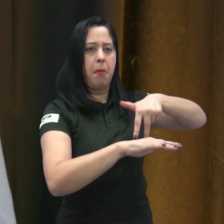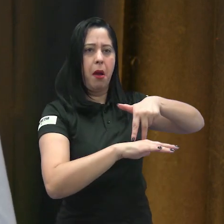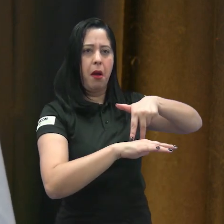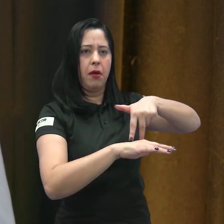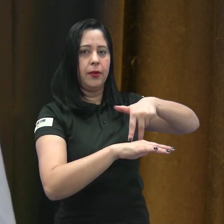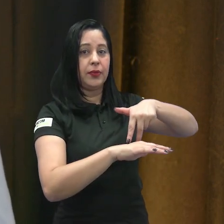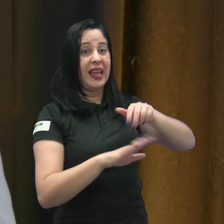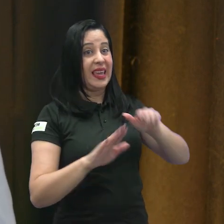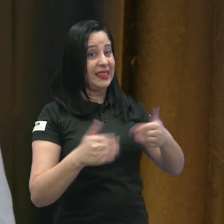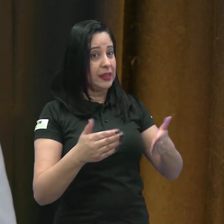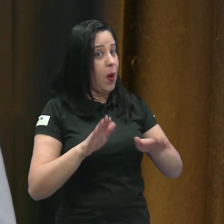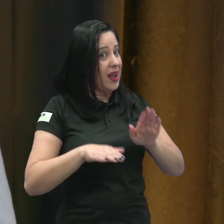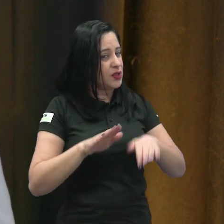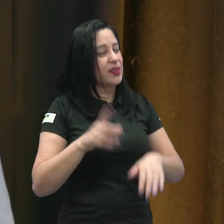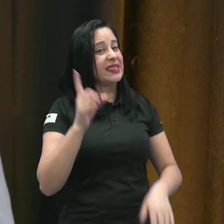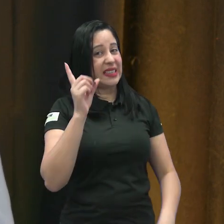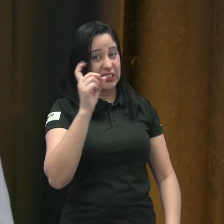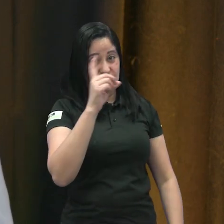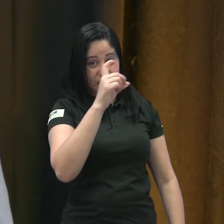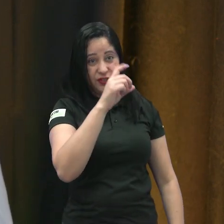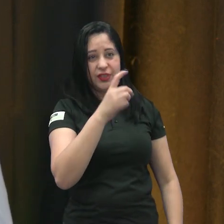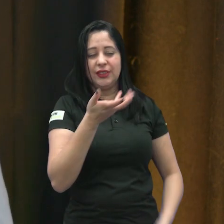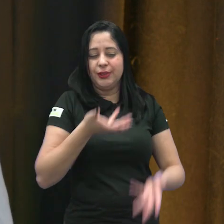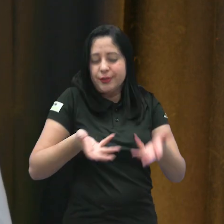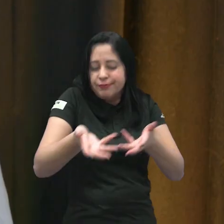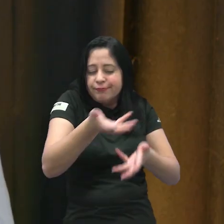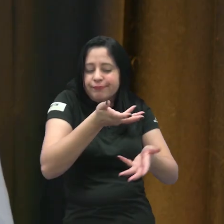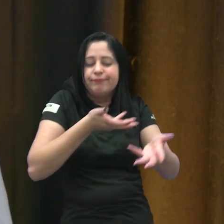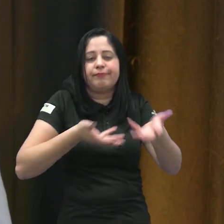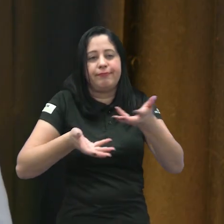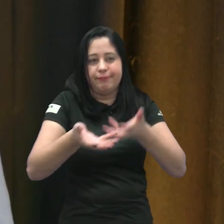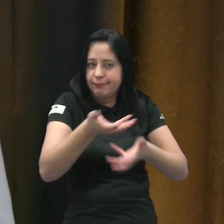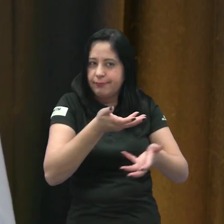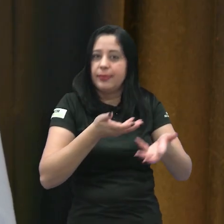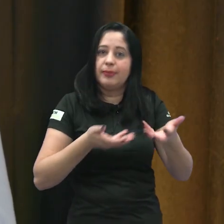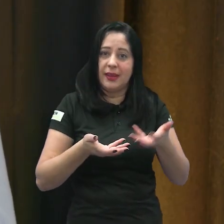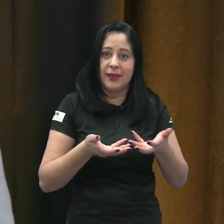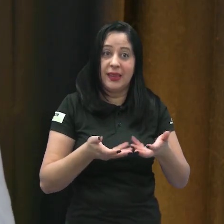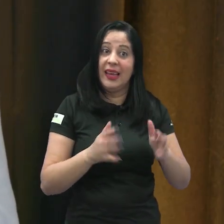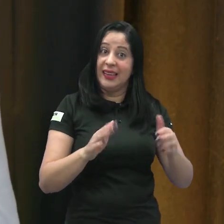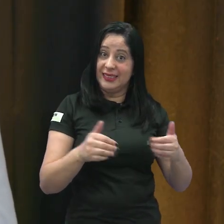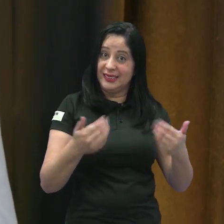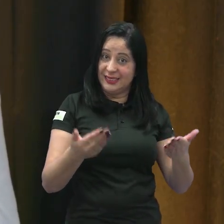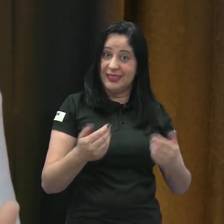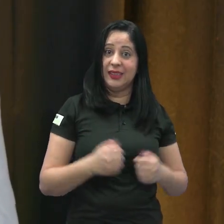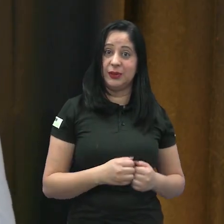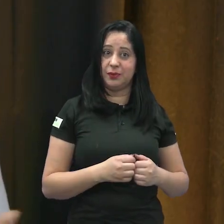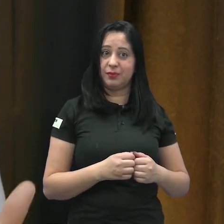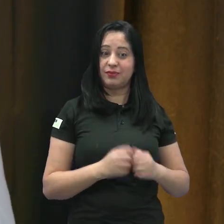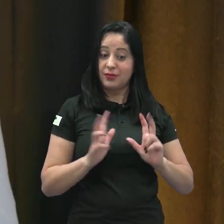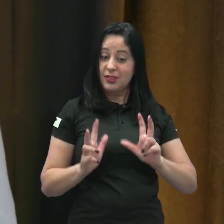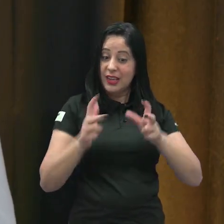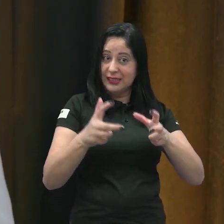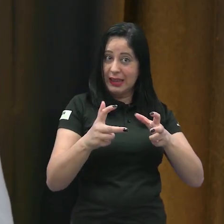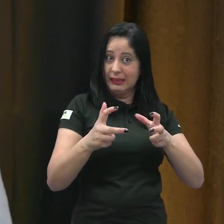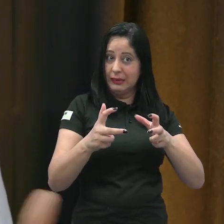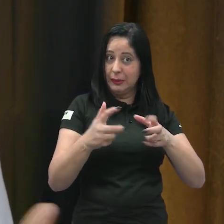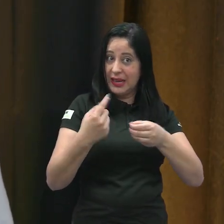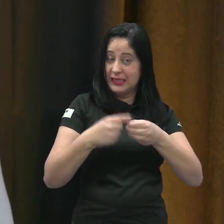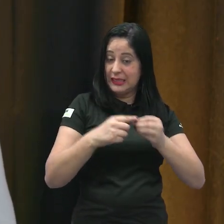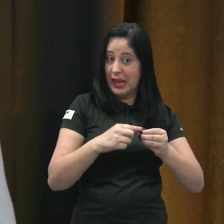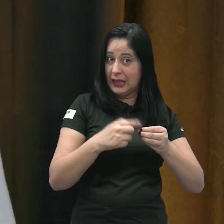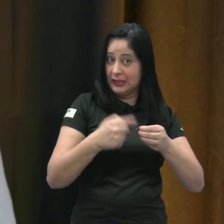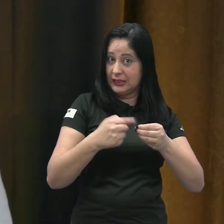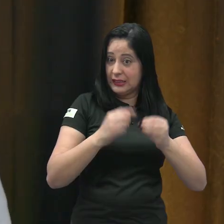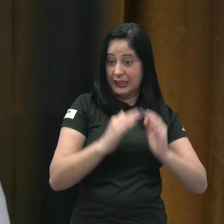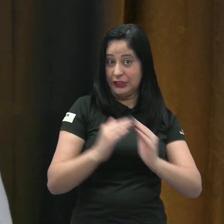repente, dificultando um pouco a harmonia, né? Tanto é que uma Câmara vizinha nossa, 2